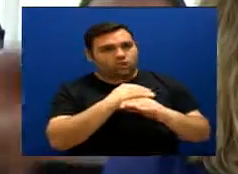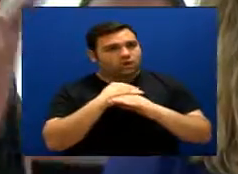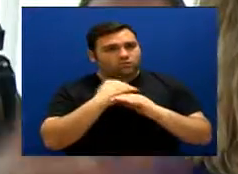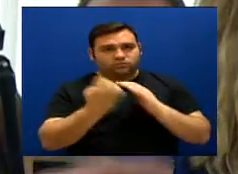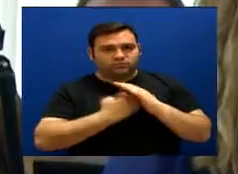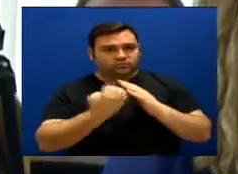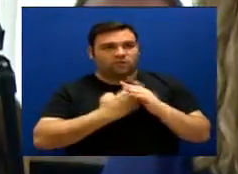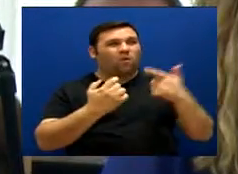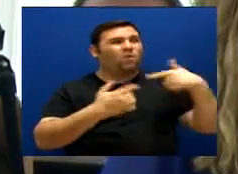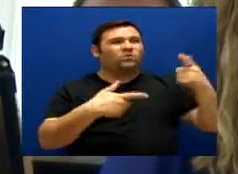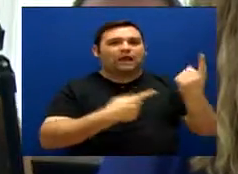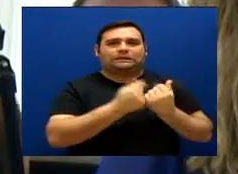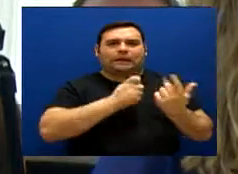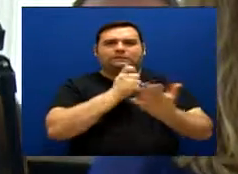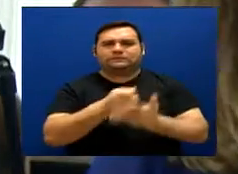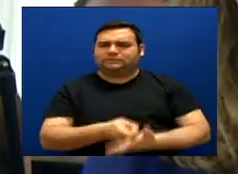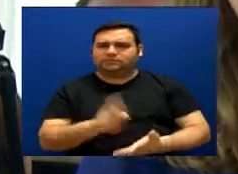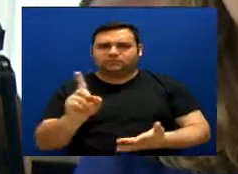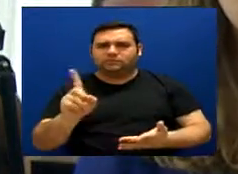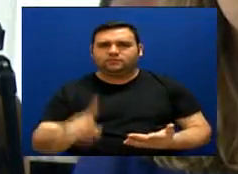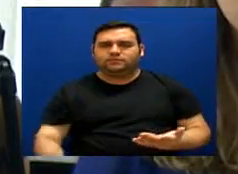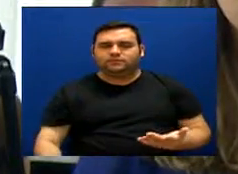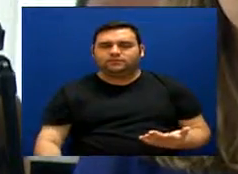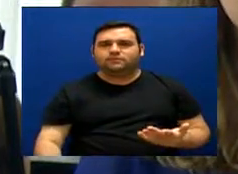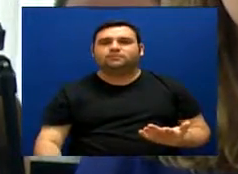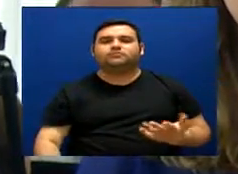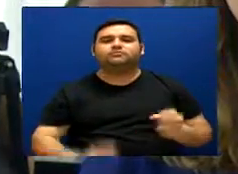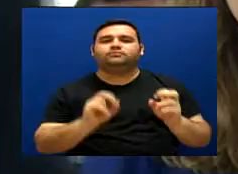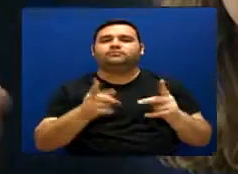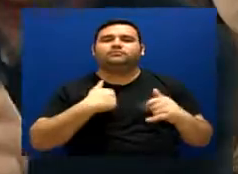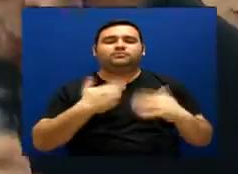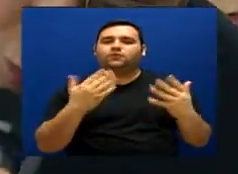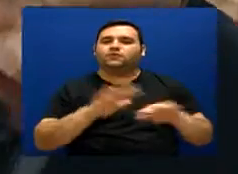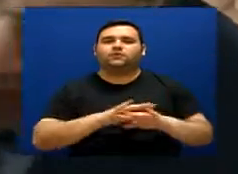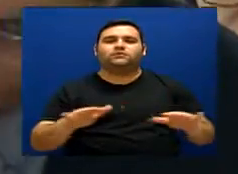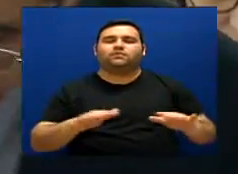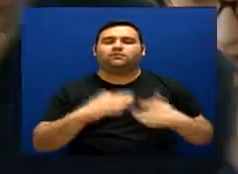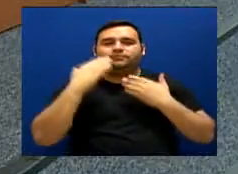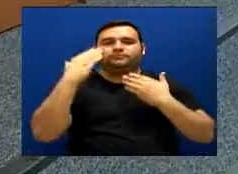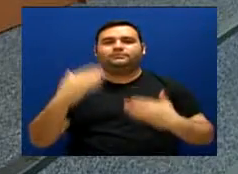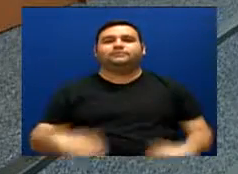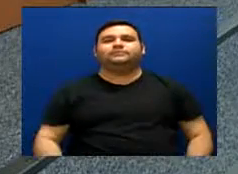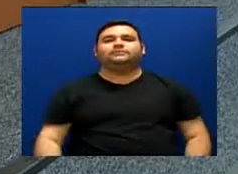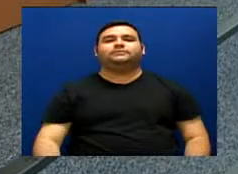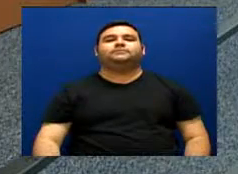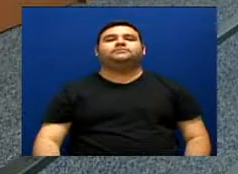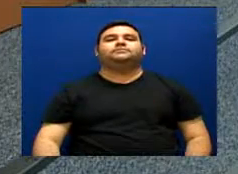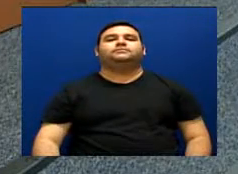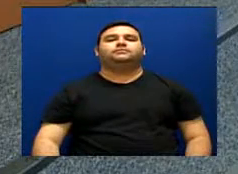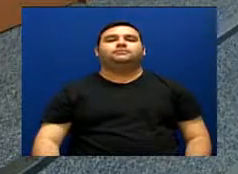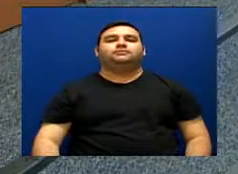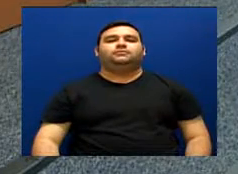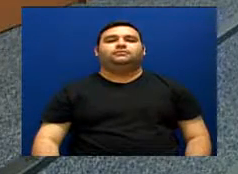já tentou, não vai gerar novo custo para nenhuma empresa. Tá bem, minha dúvida era só essa, muito obrigado.